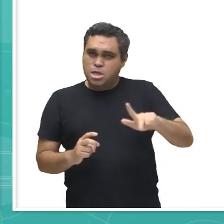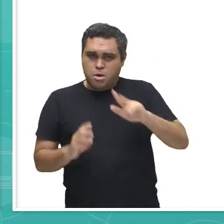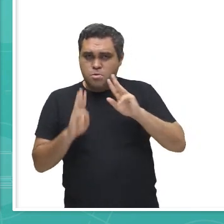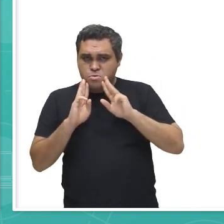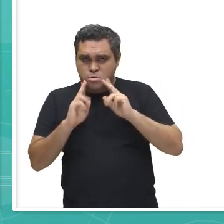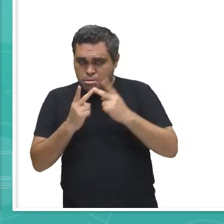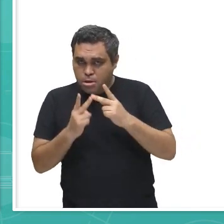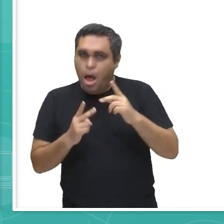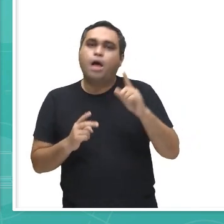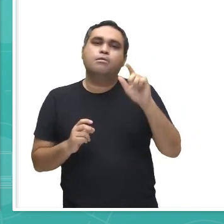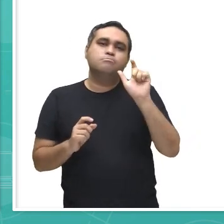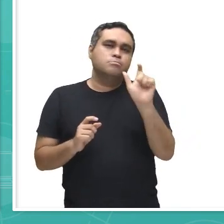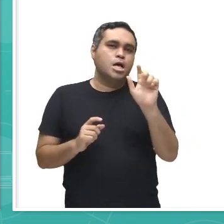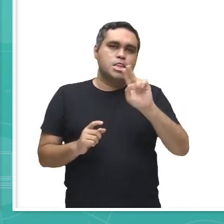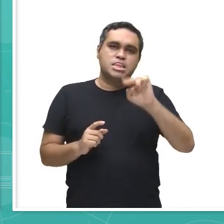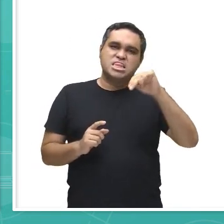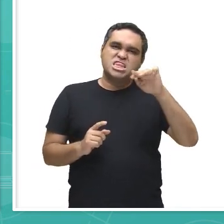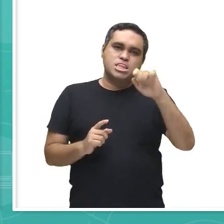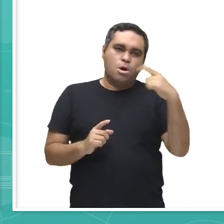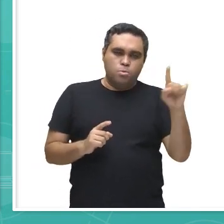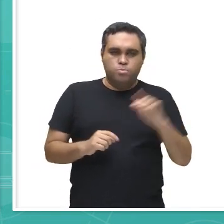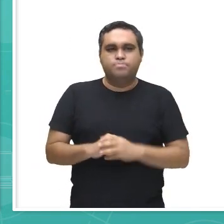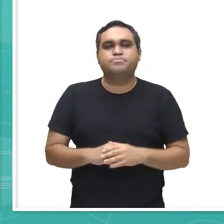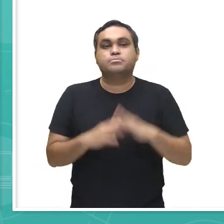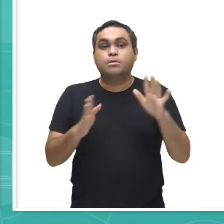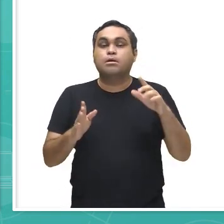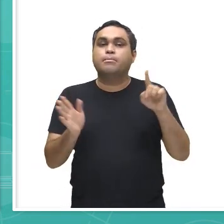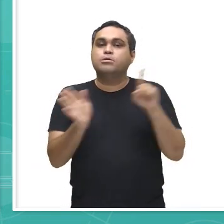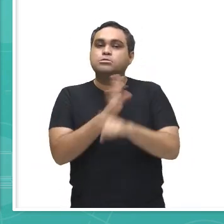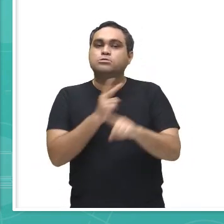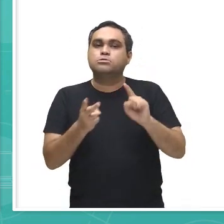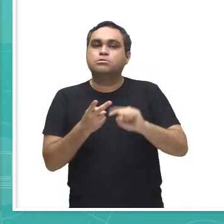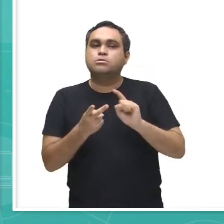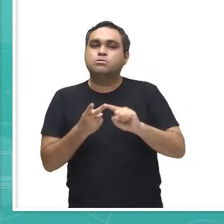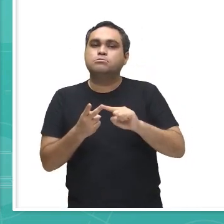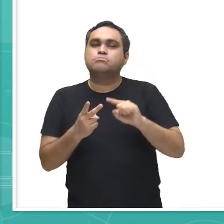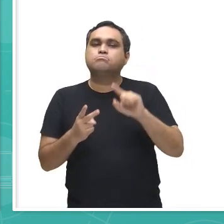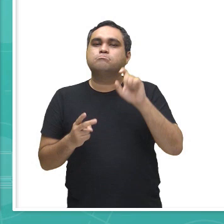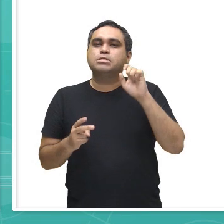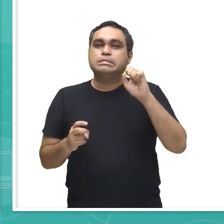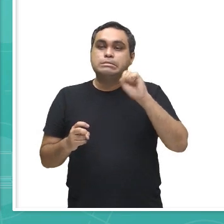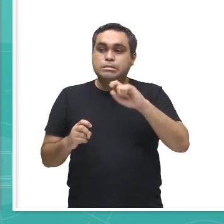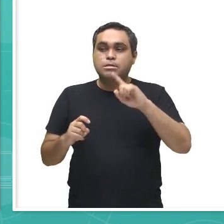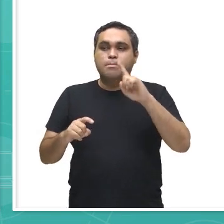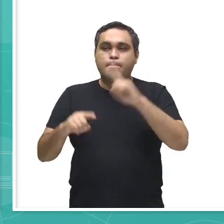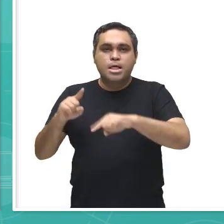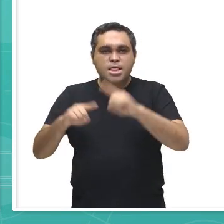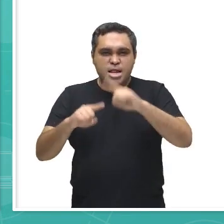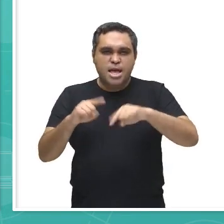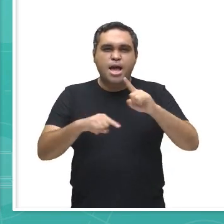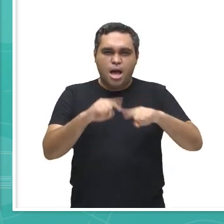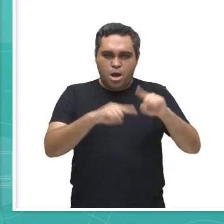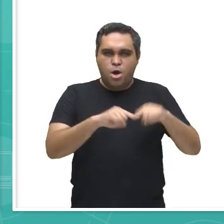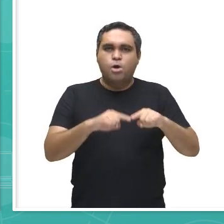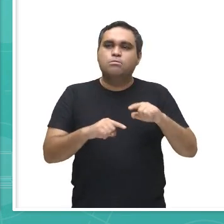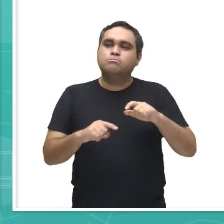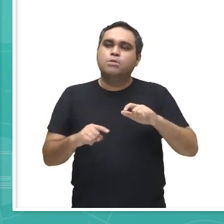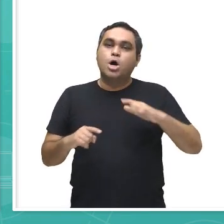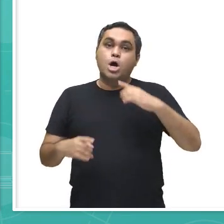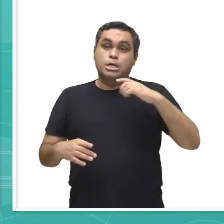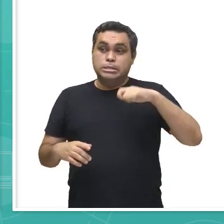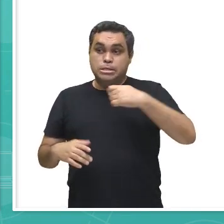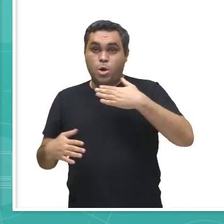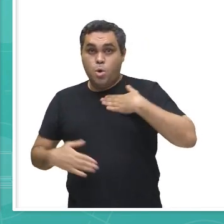Questão 2. Identifique os materiais como corpo ou objeto. Tá? Então, para cada material, vocês